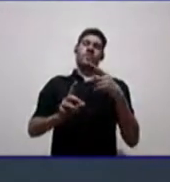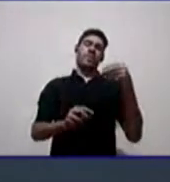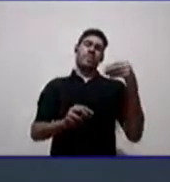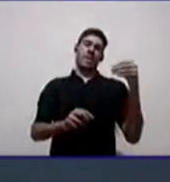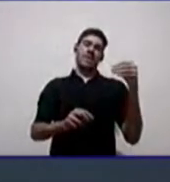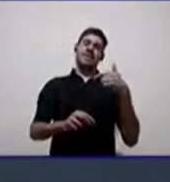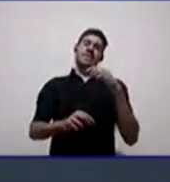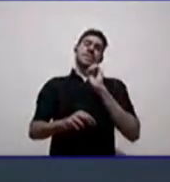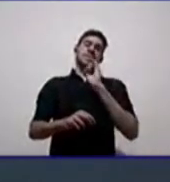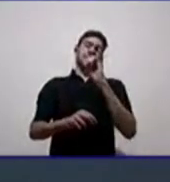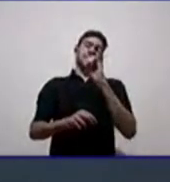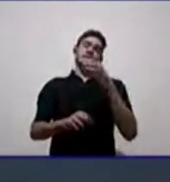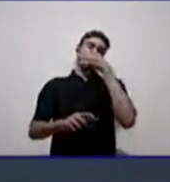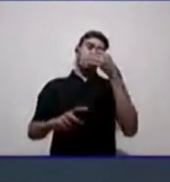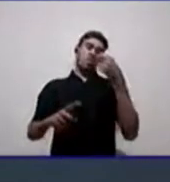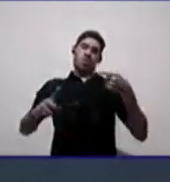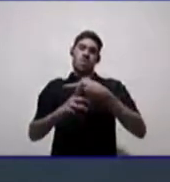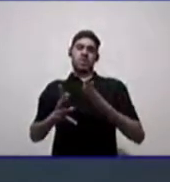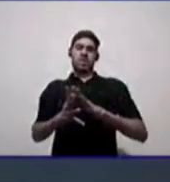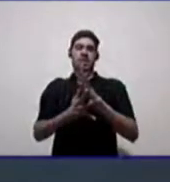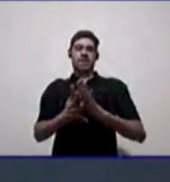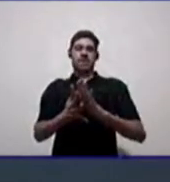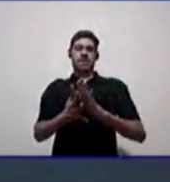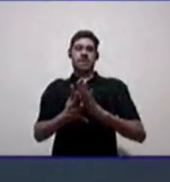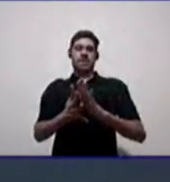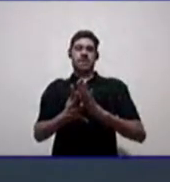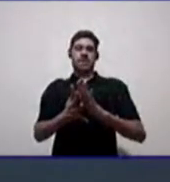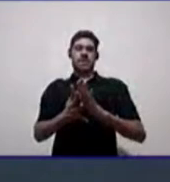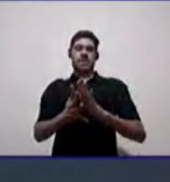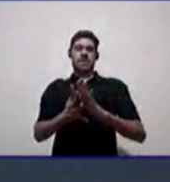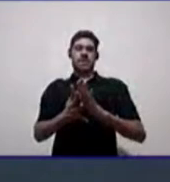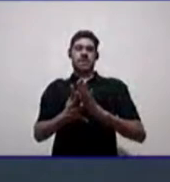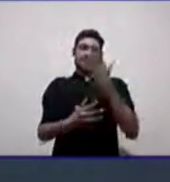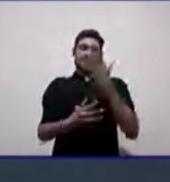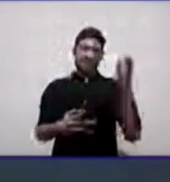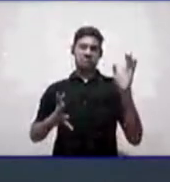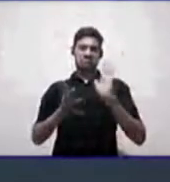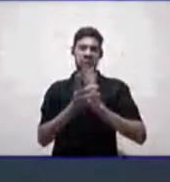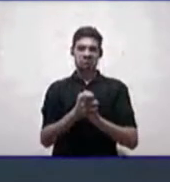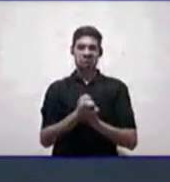objeção, e ficaria, evidentemente, como... Deus sempre... seja louvado!